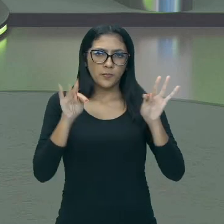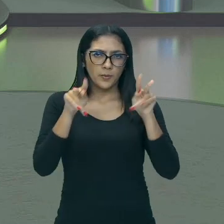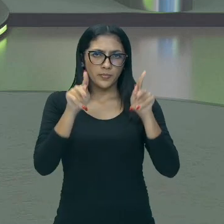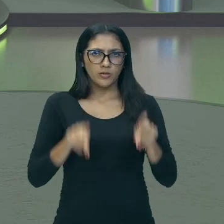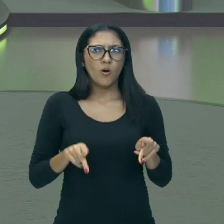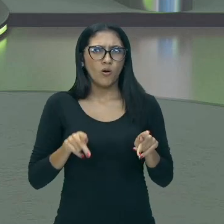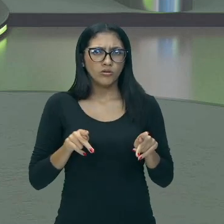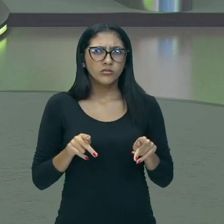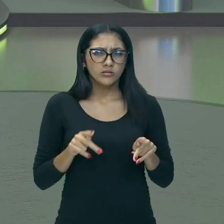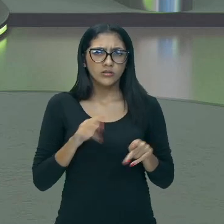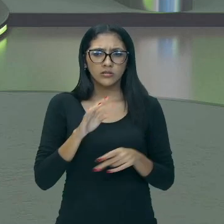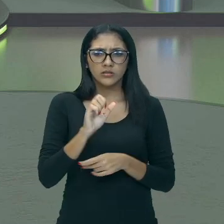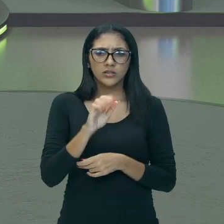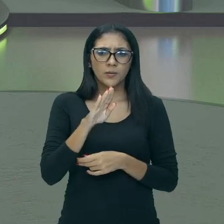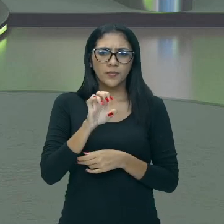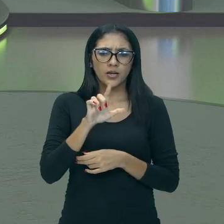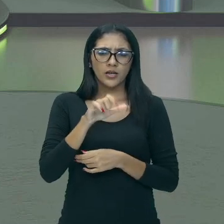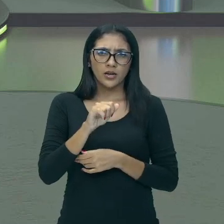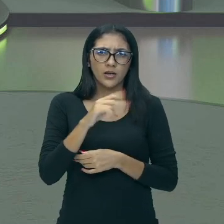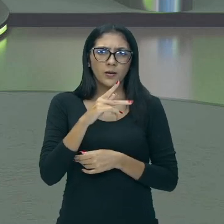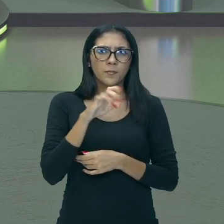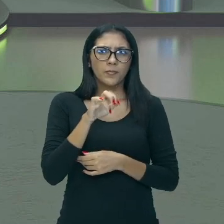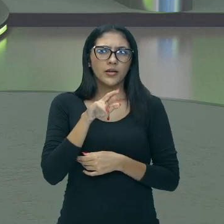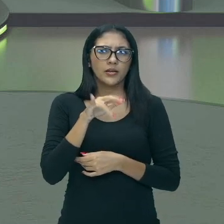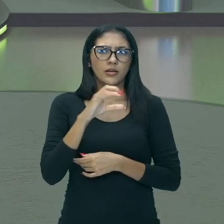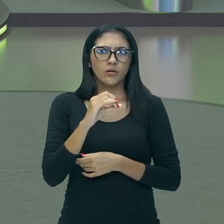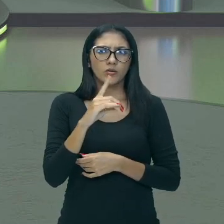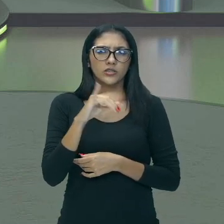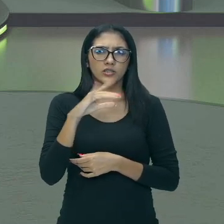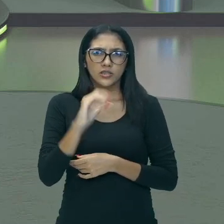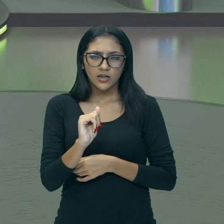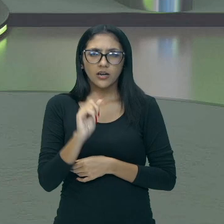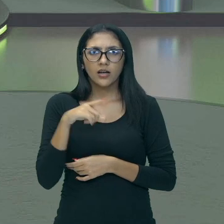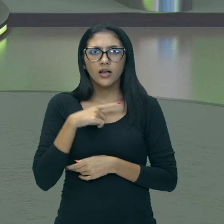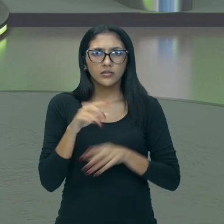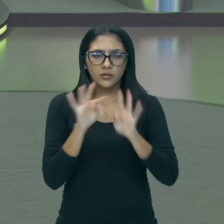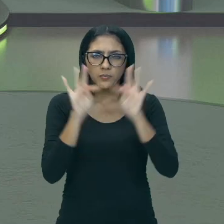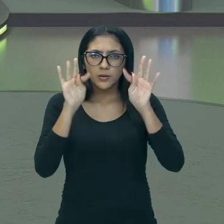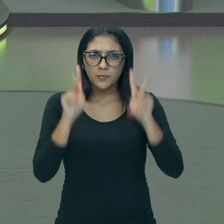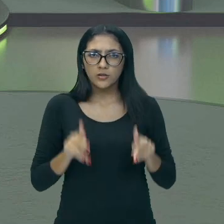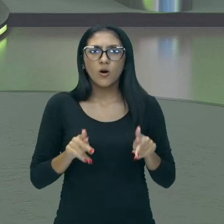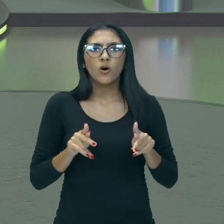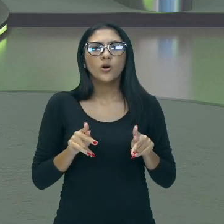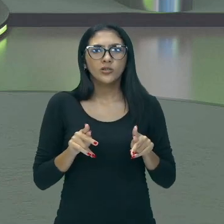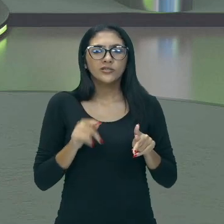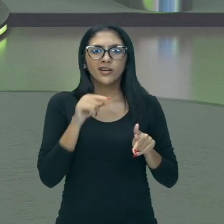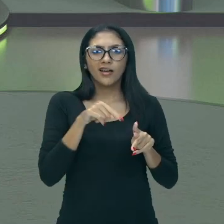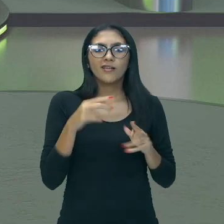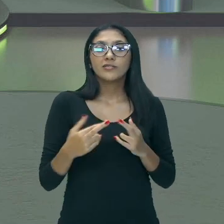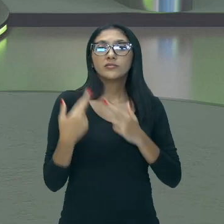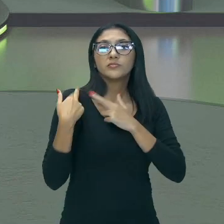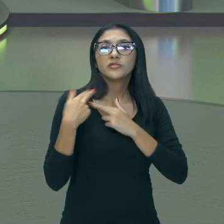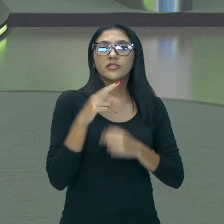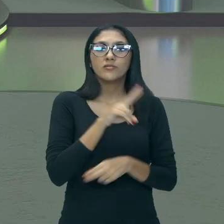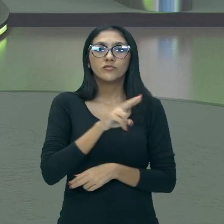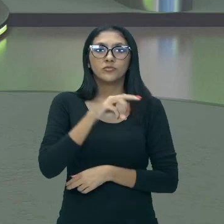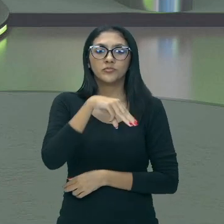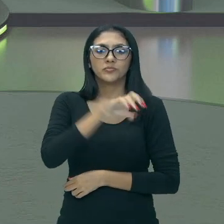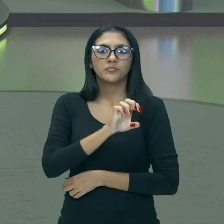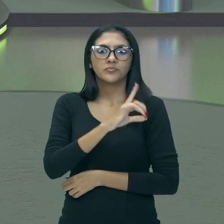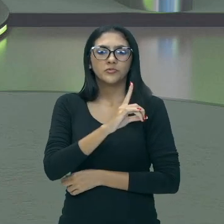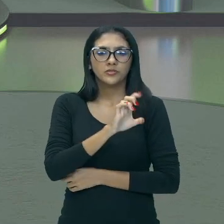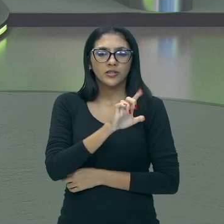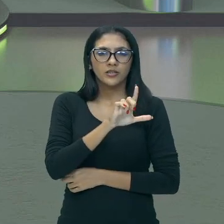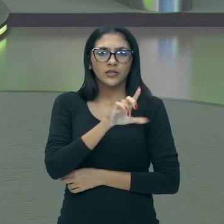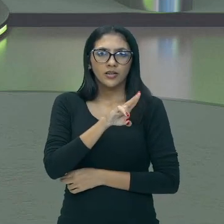hoje é o Mendeleev, que é considerado o pai da tabela periódica, e o Moseley, que você está vendo